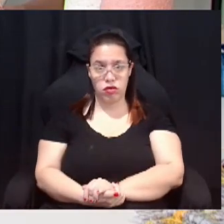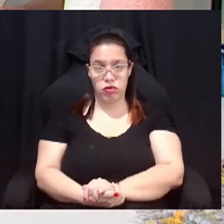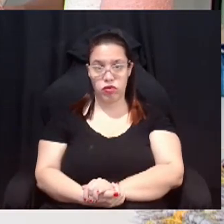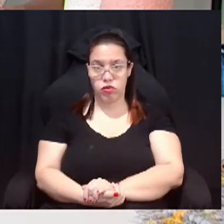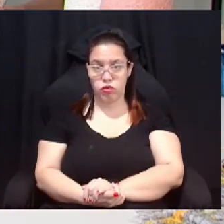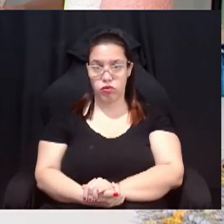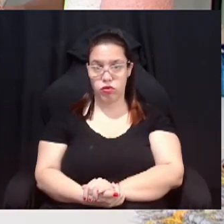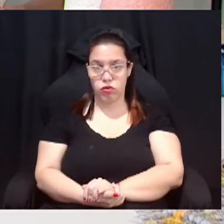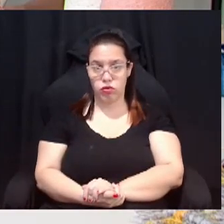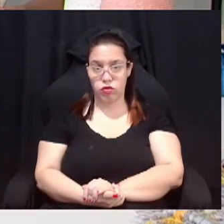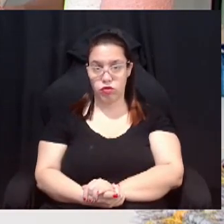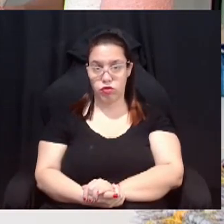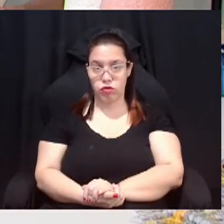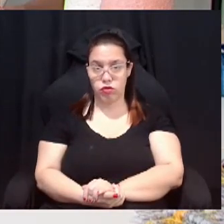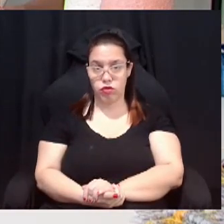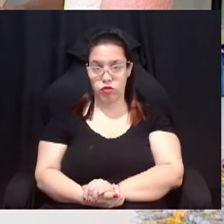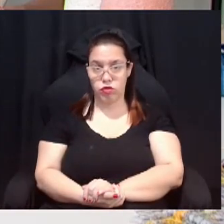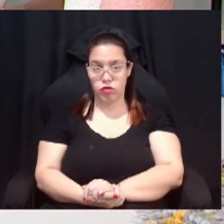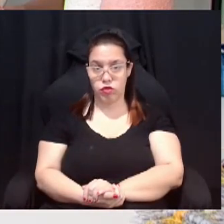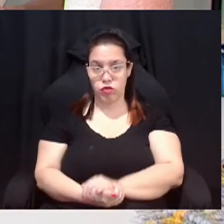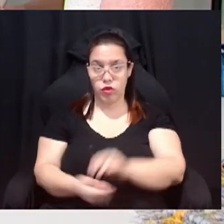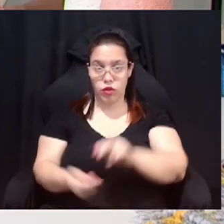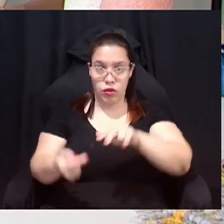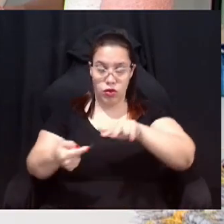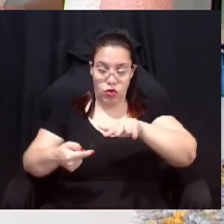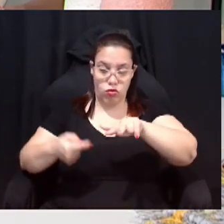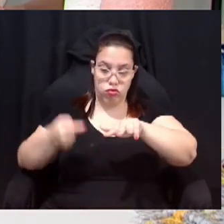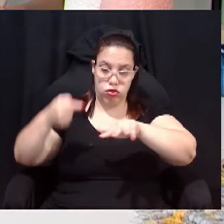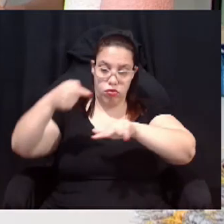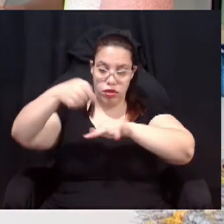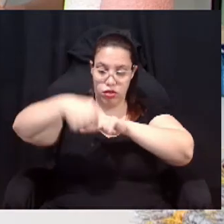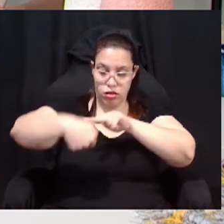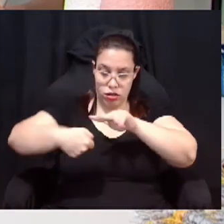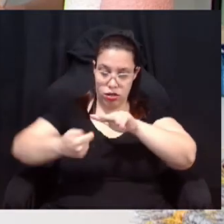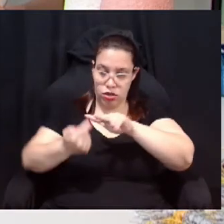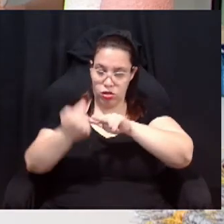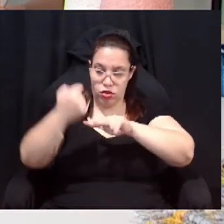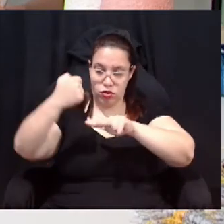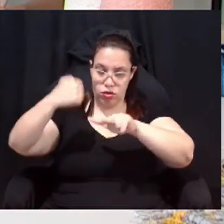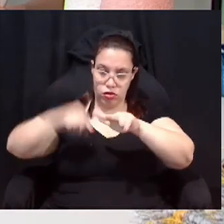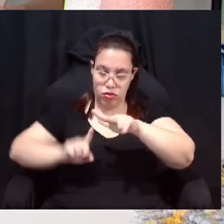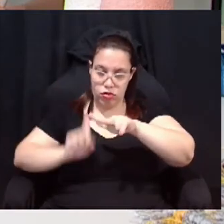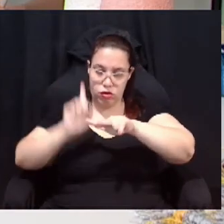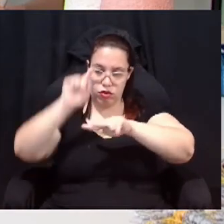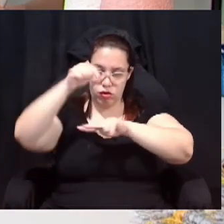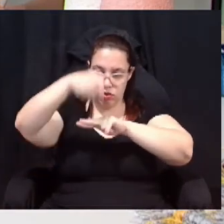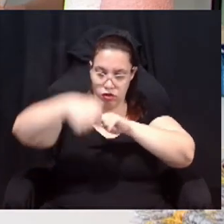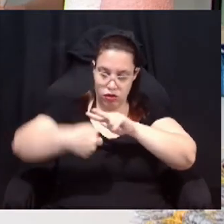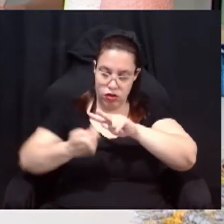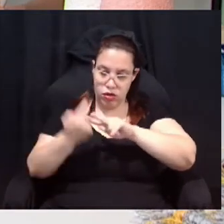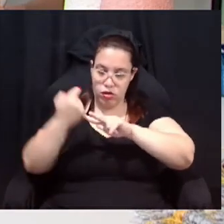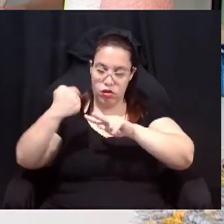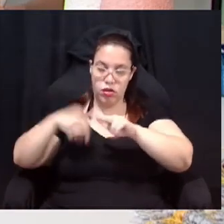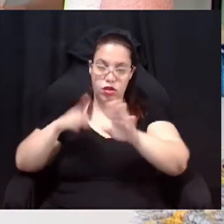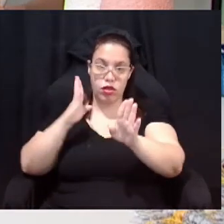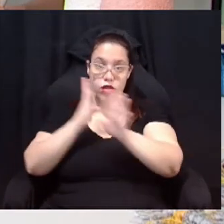cima, porque a vida é assim, né? A gente tem momentos que a gente tá por baixo, mas que a gente consegue achar uma